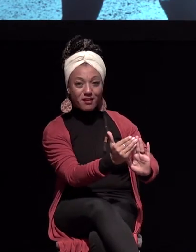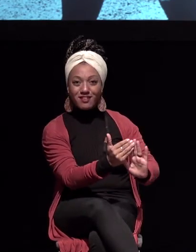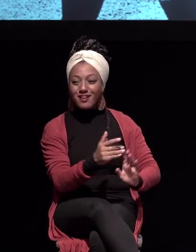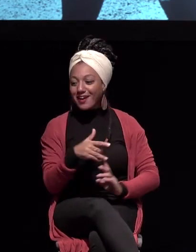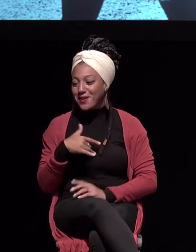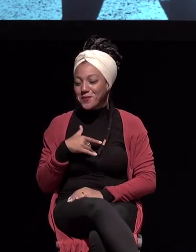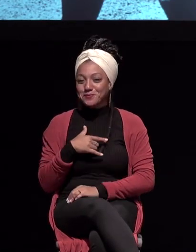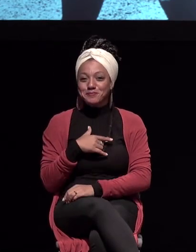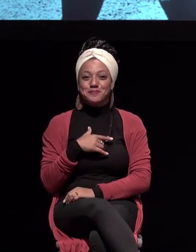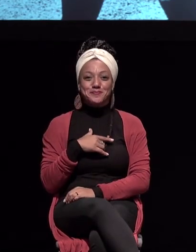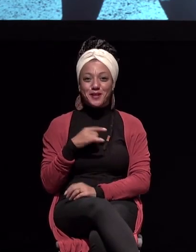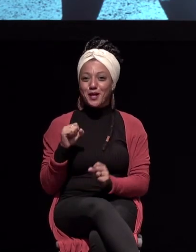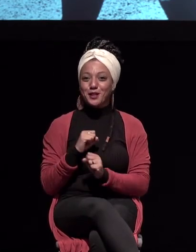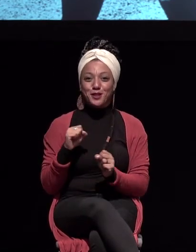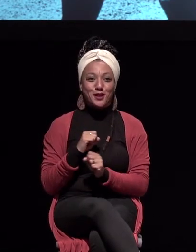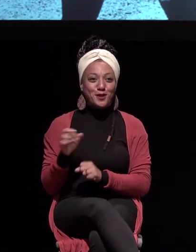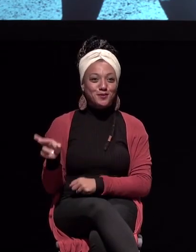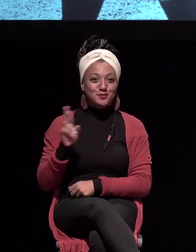Eu adorava.